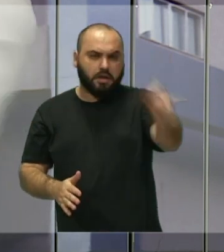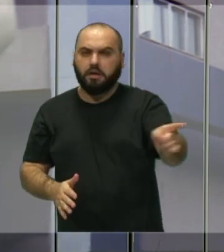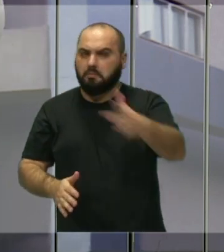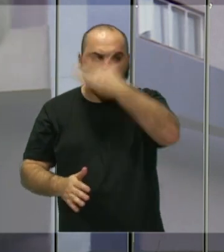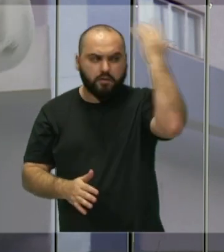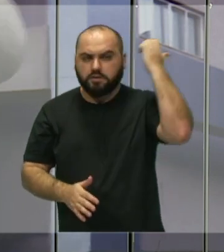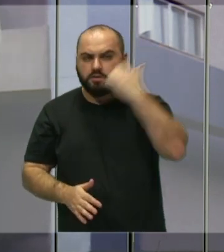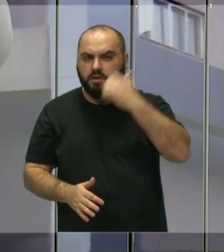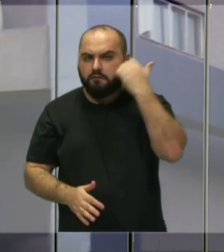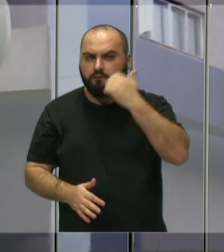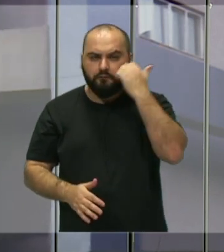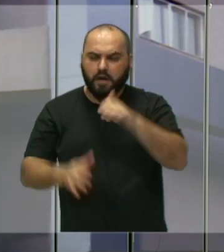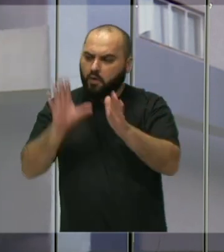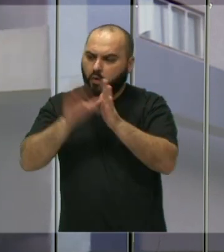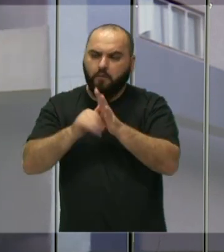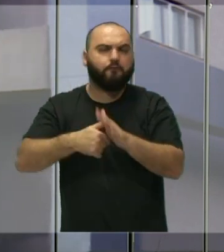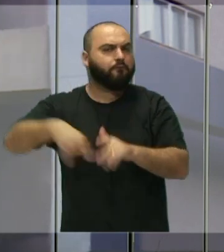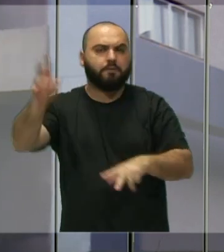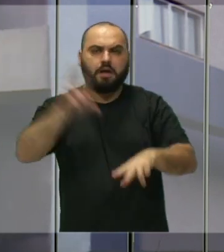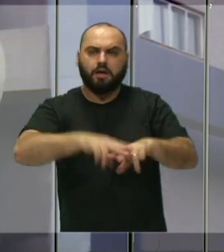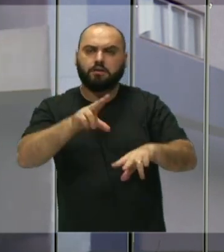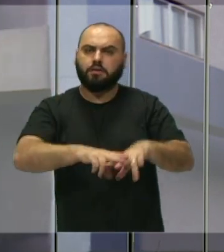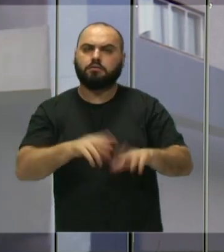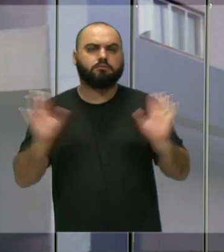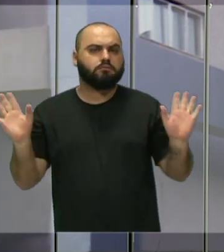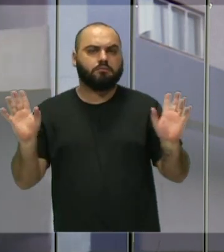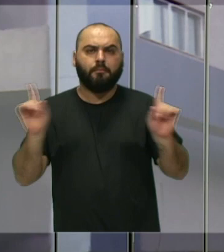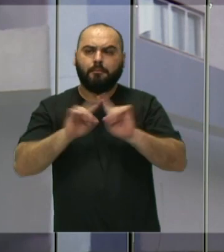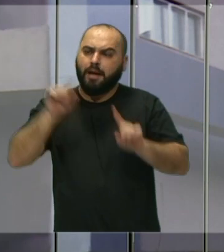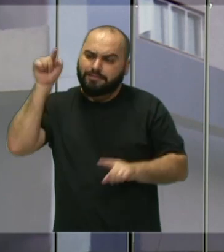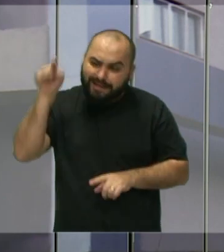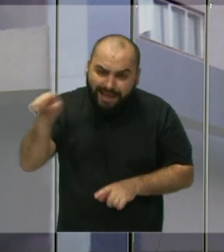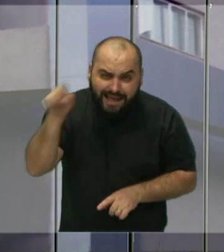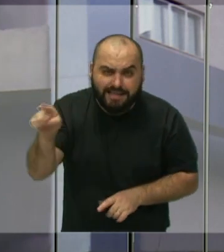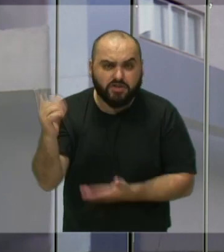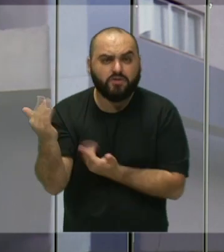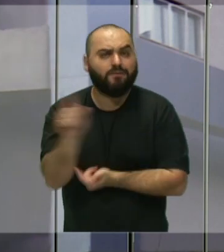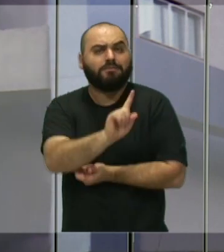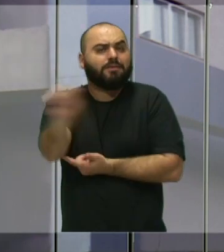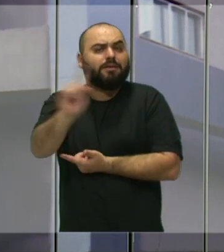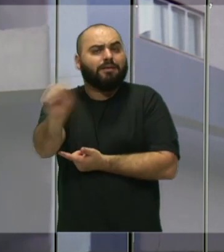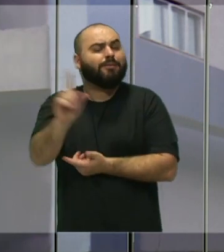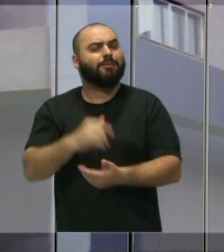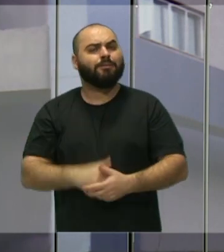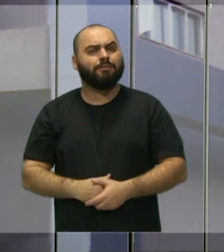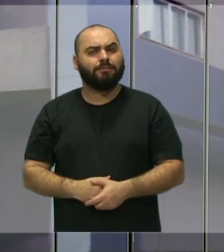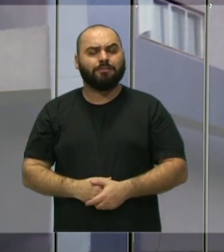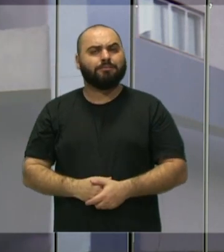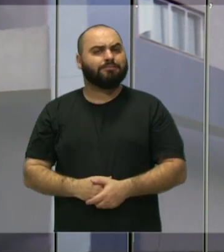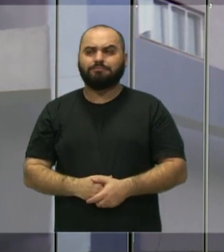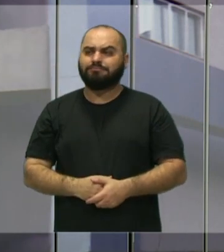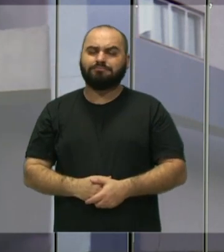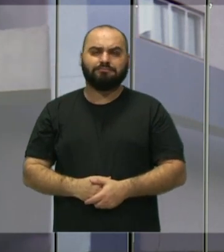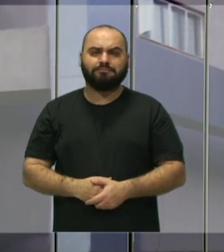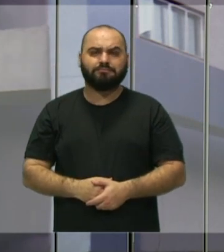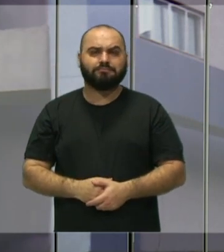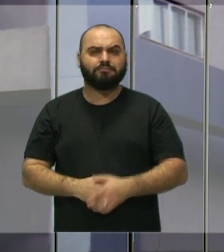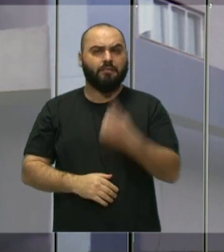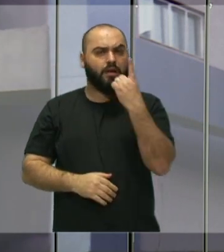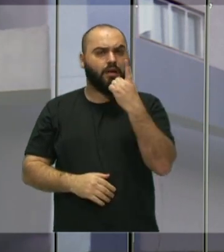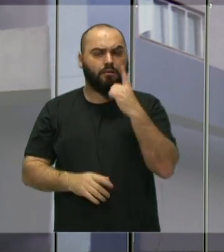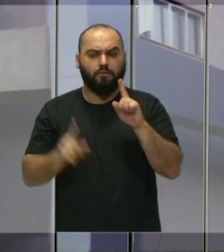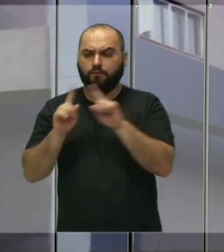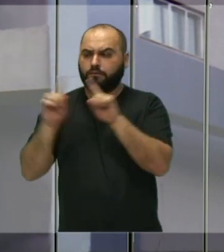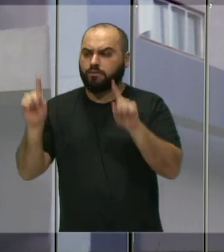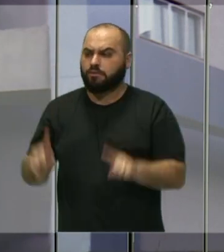safado que rouba, enfim, vá para a cadeia. Mas não é aquele o caso. Não é aquele o caso. Era o caso de um